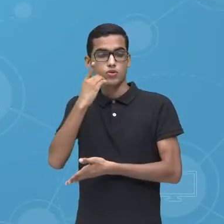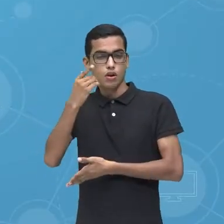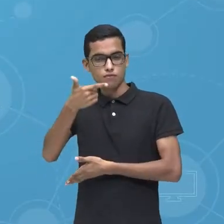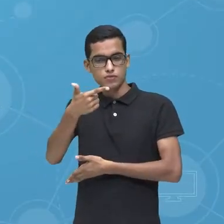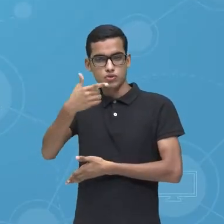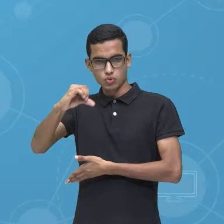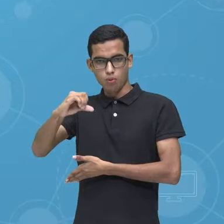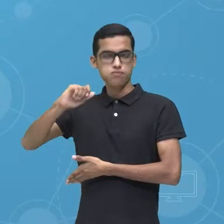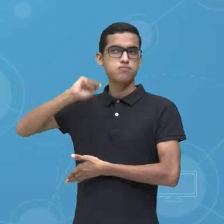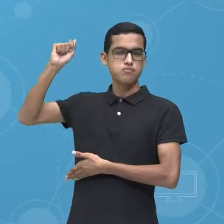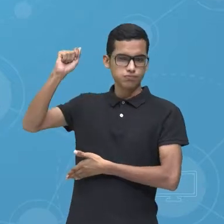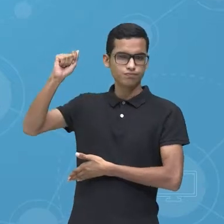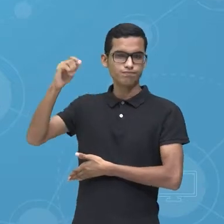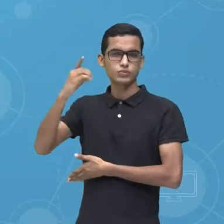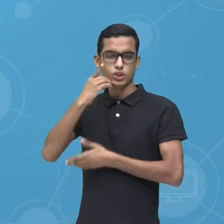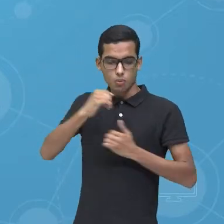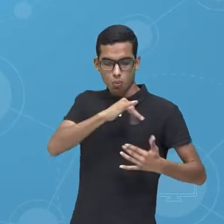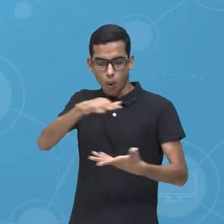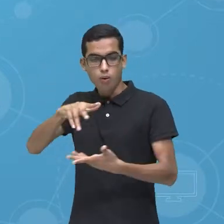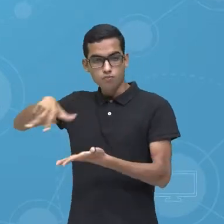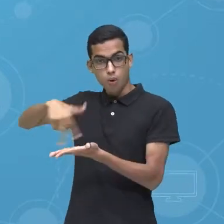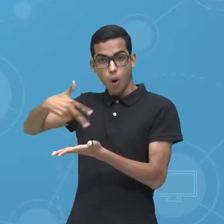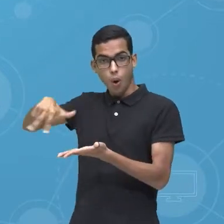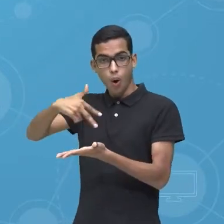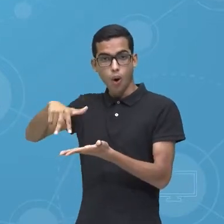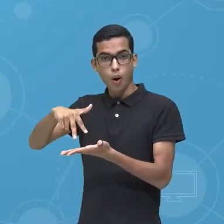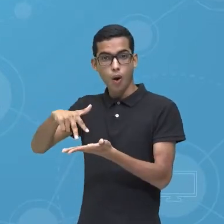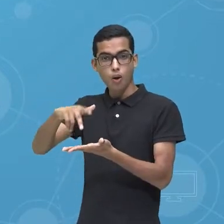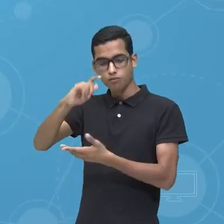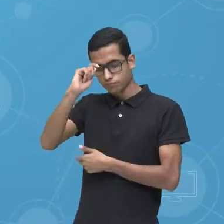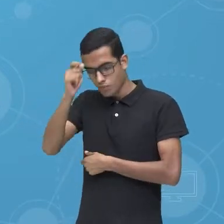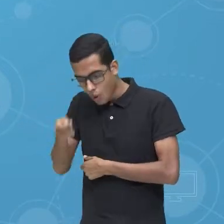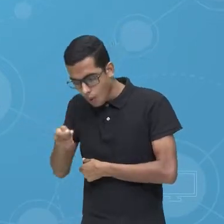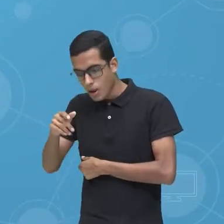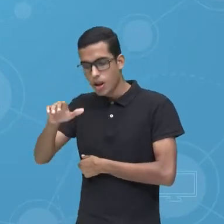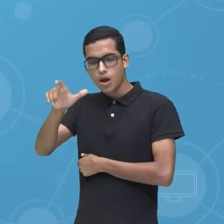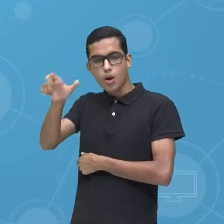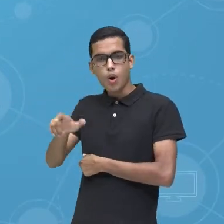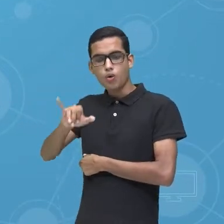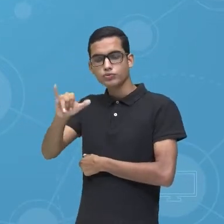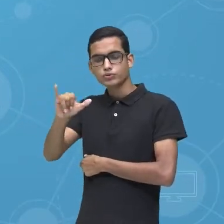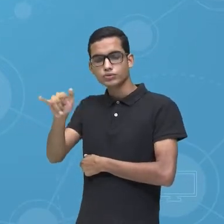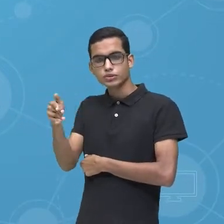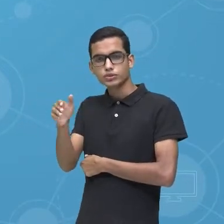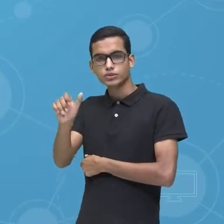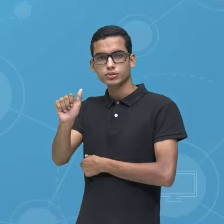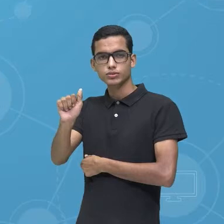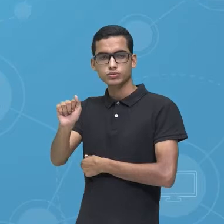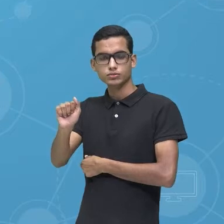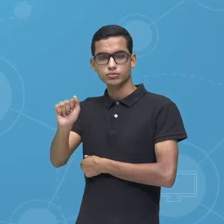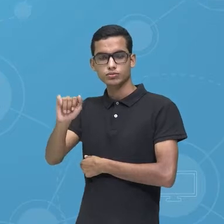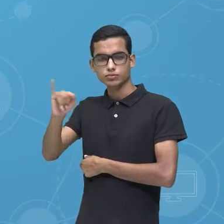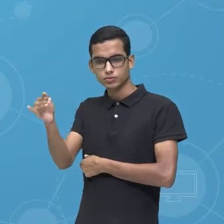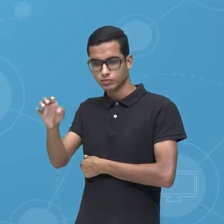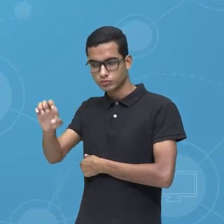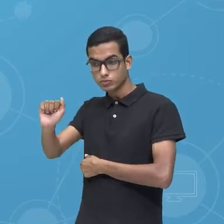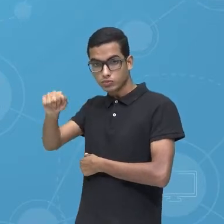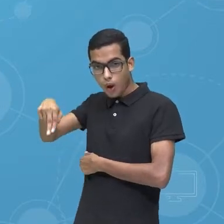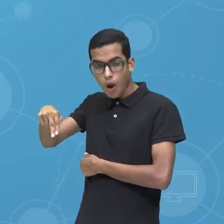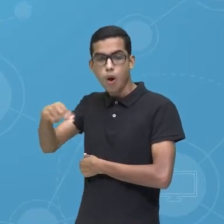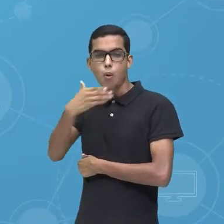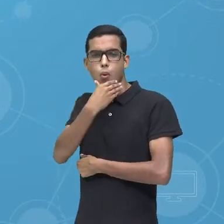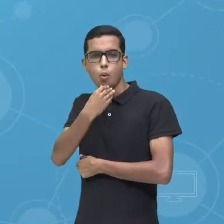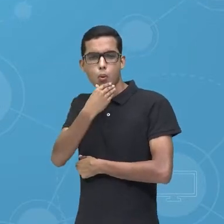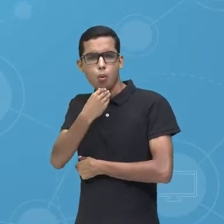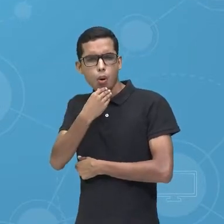homenagem a Jean-Georges Noverre, que é um ícone, né, da dança moderna. E a dança, ela vem, o homem pré-histórico, ele já